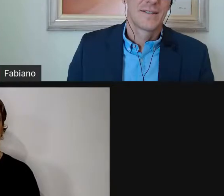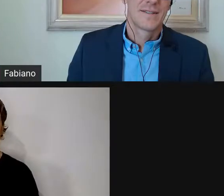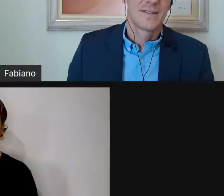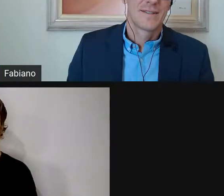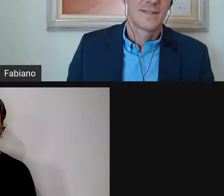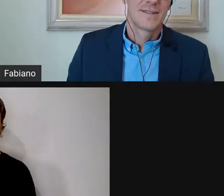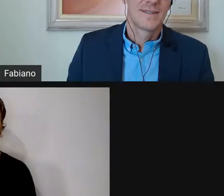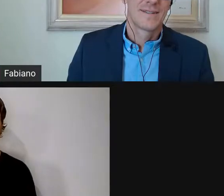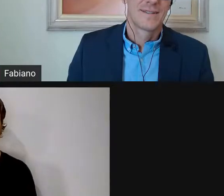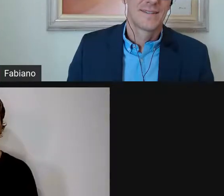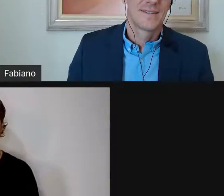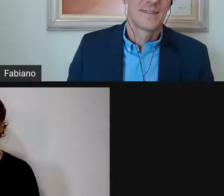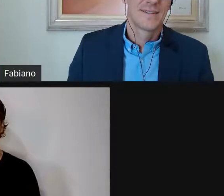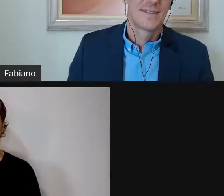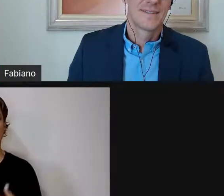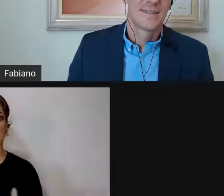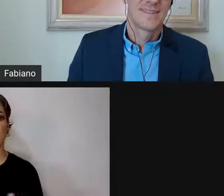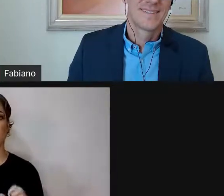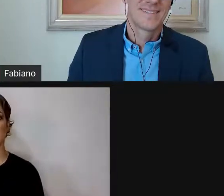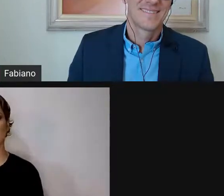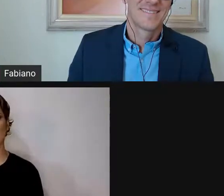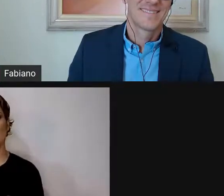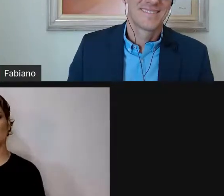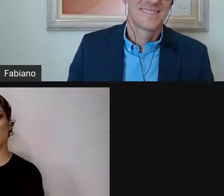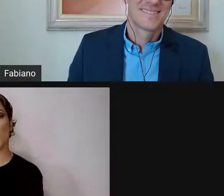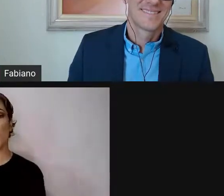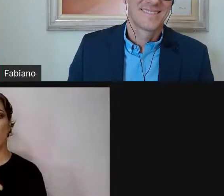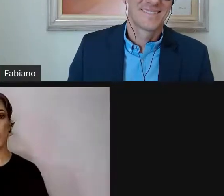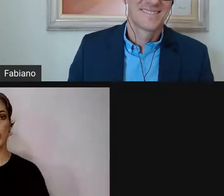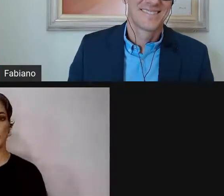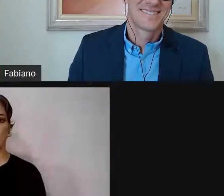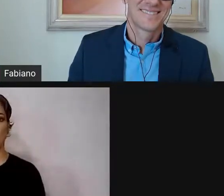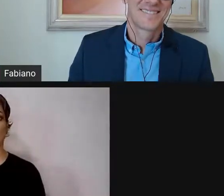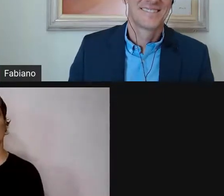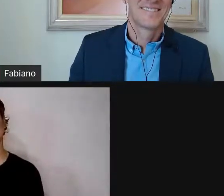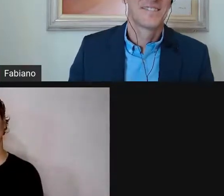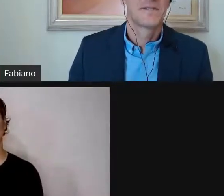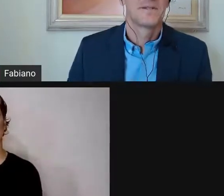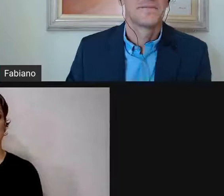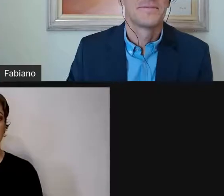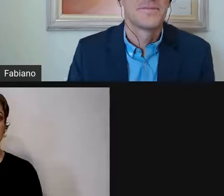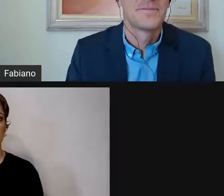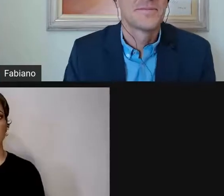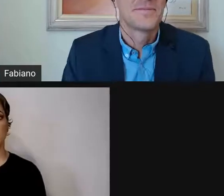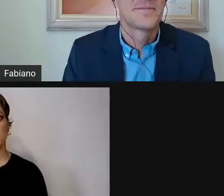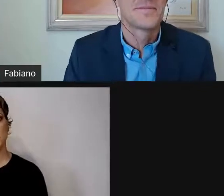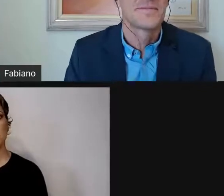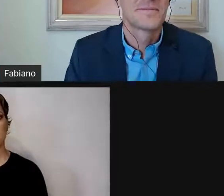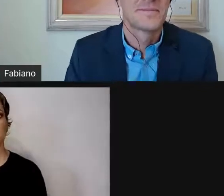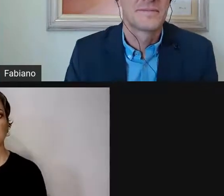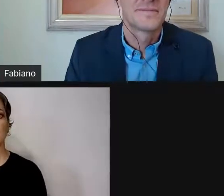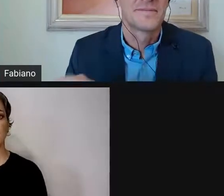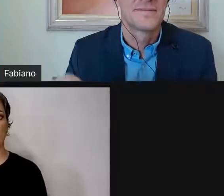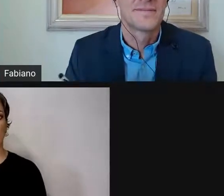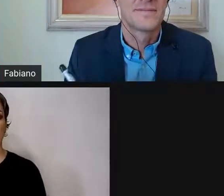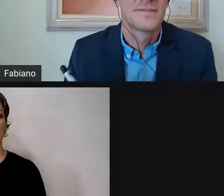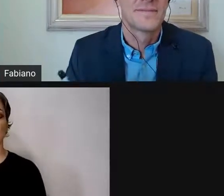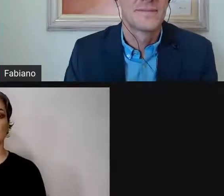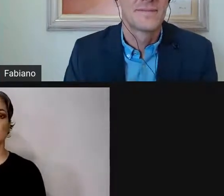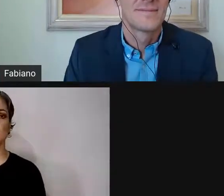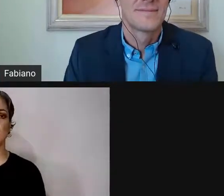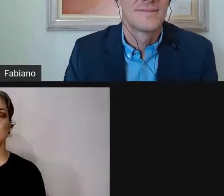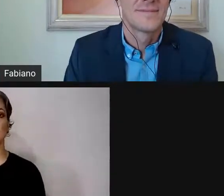daí, agora, como eu te falei, eu apliquei para essa vaga, estou no gabinete do vice-presidente global